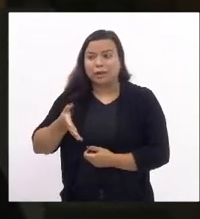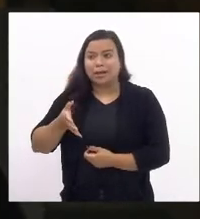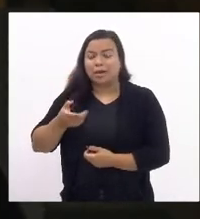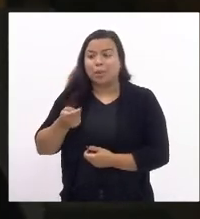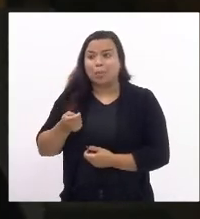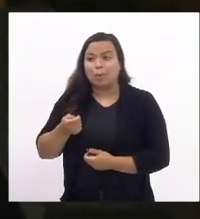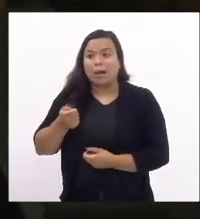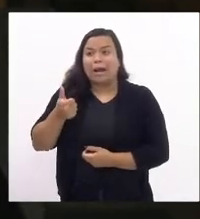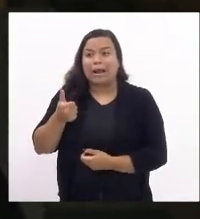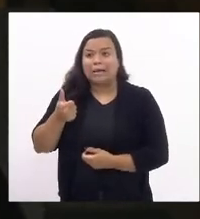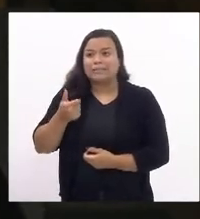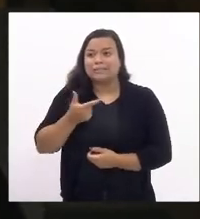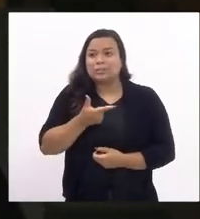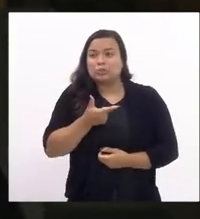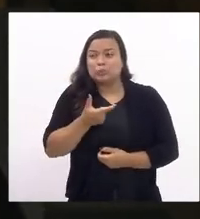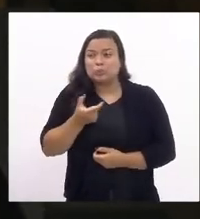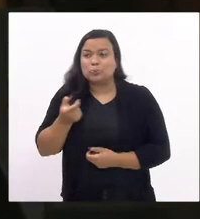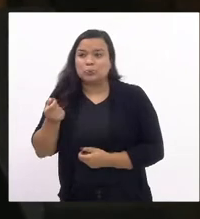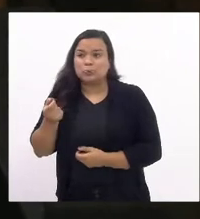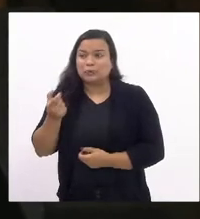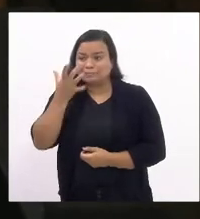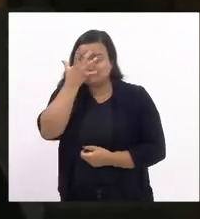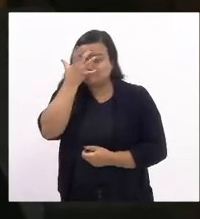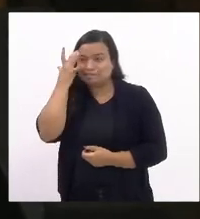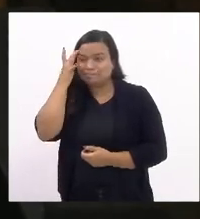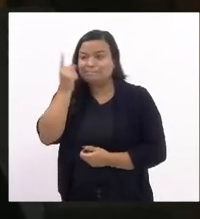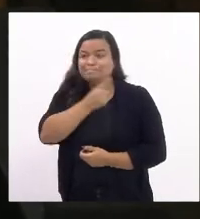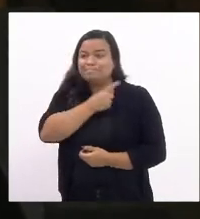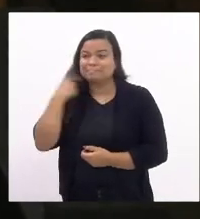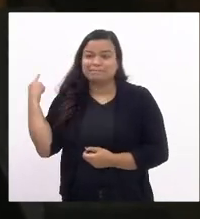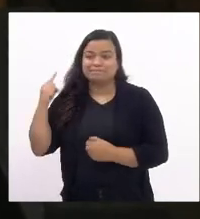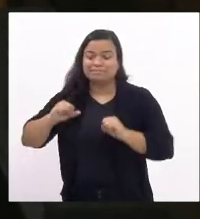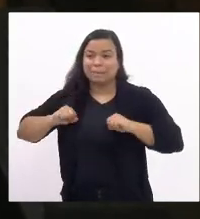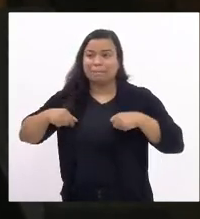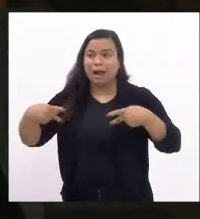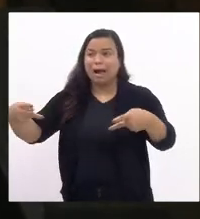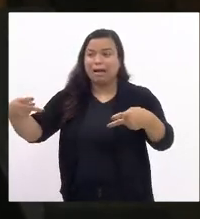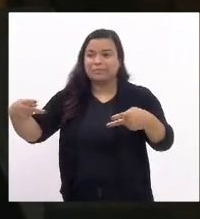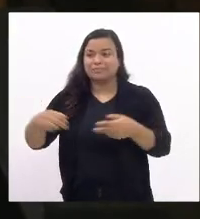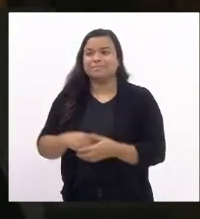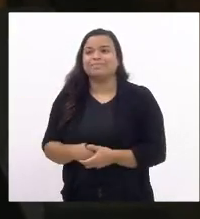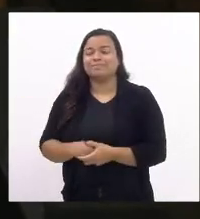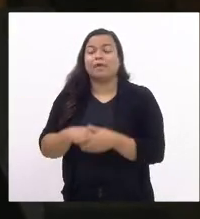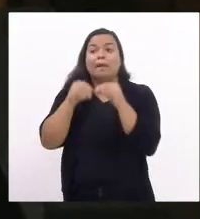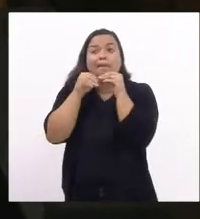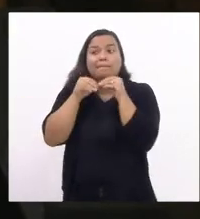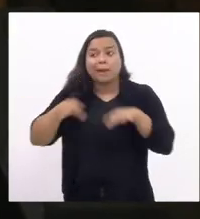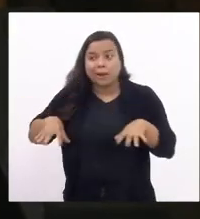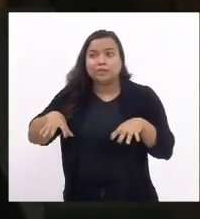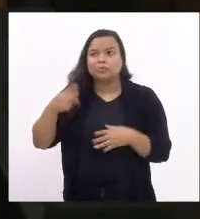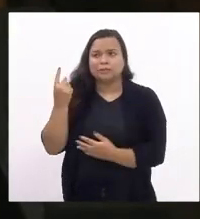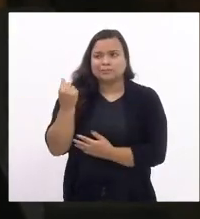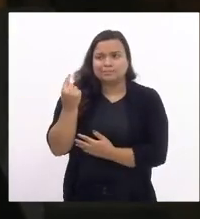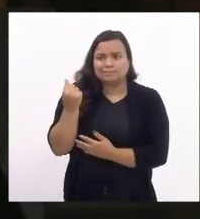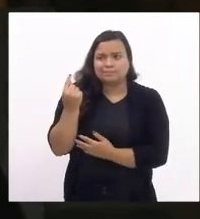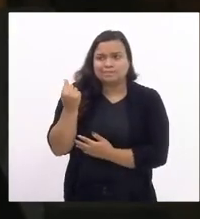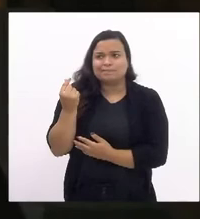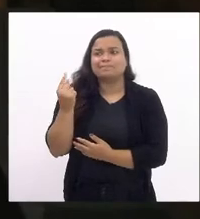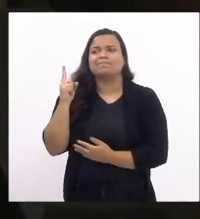200 de vítimas fatais, com prejuízos econômicos